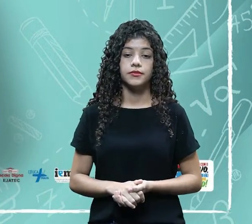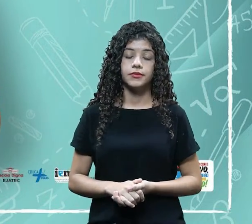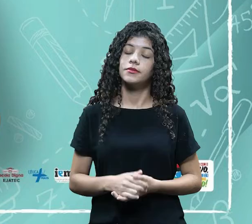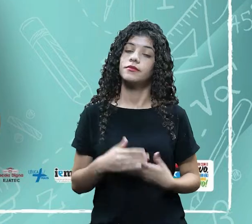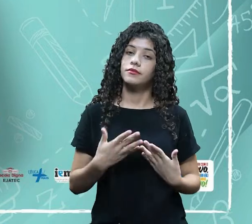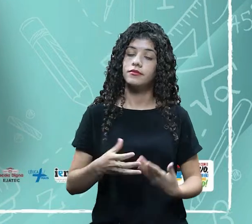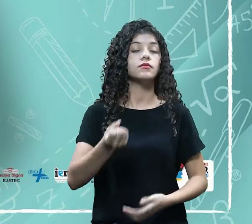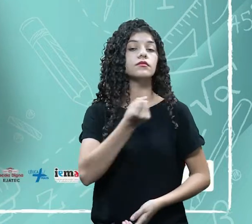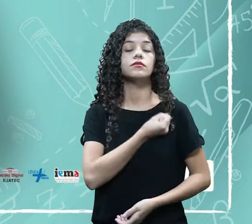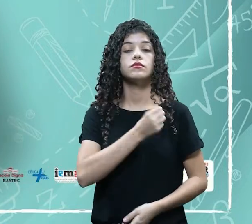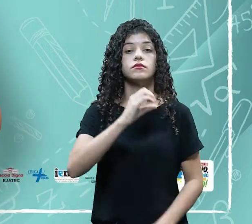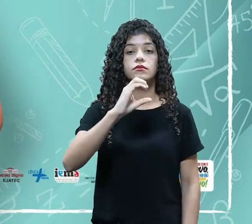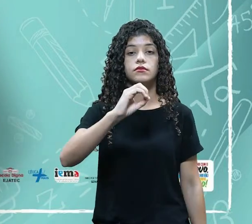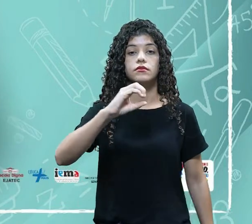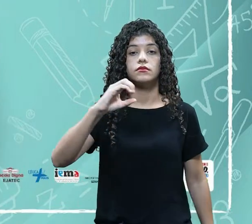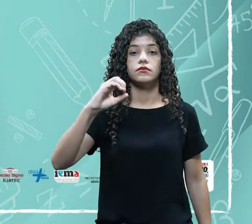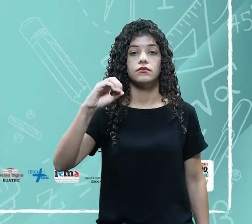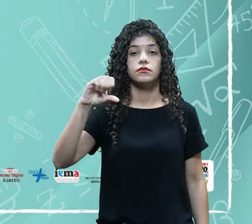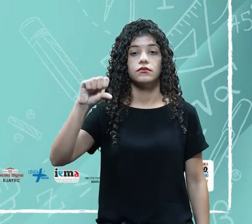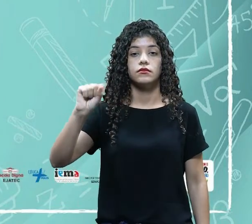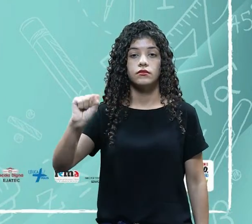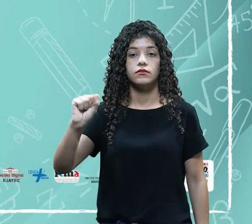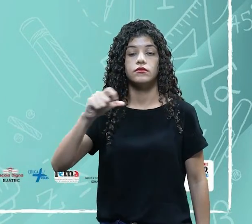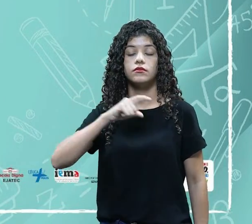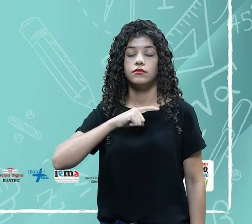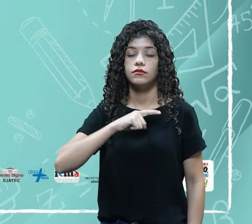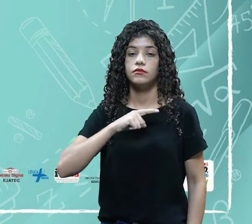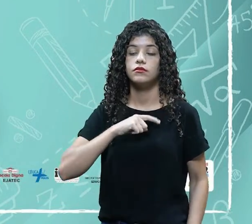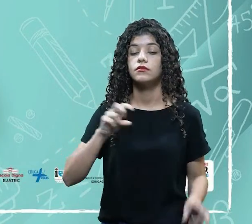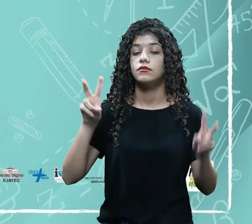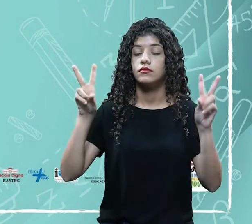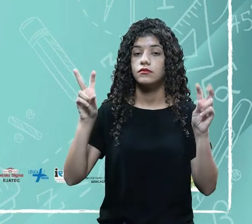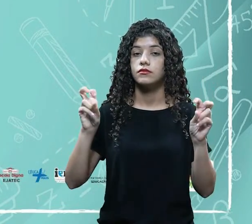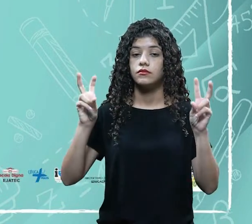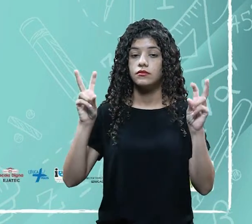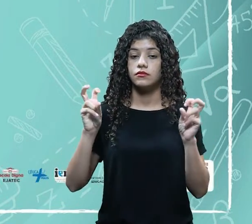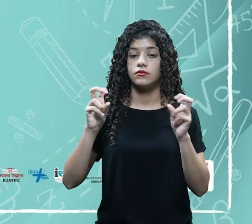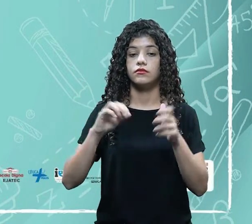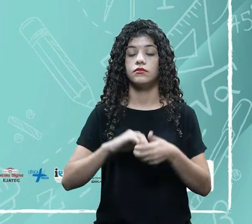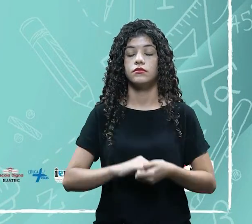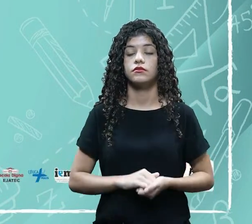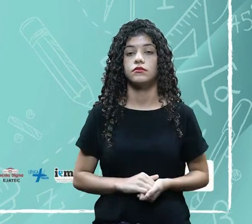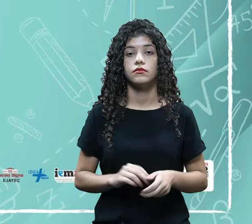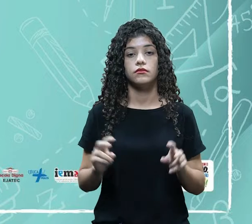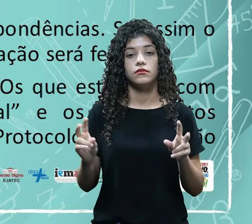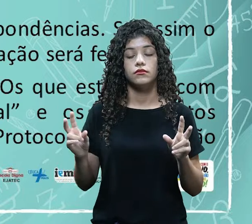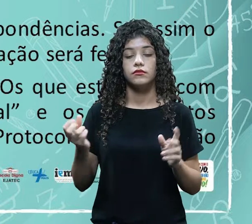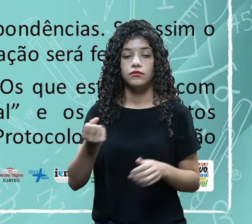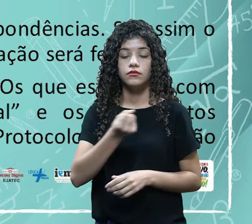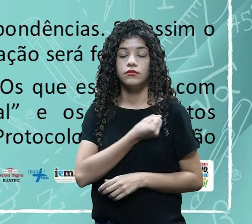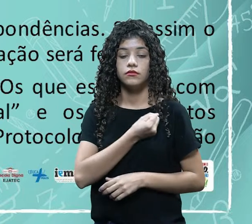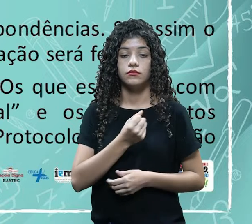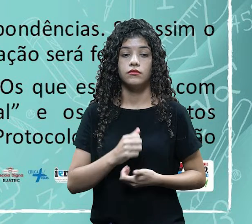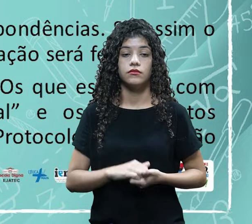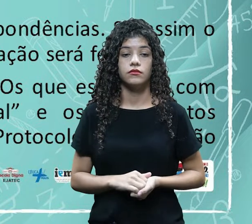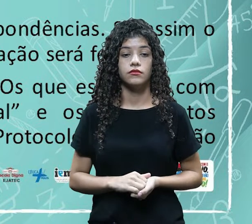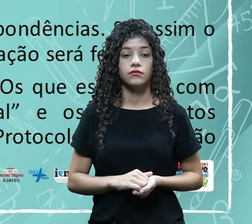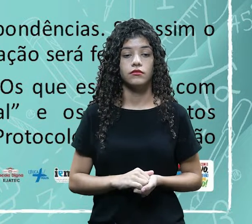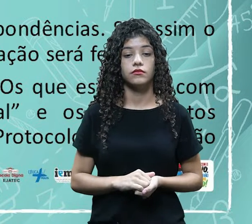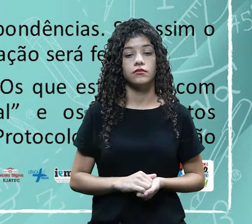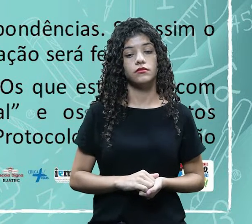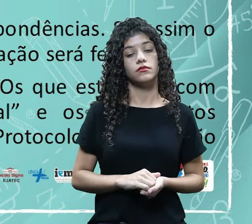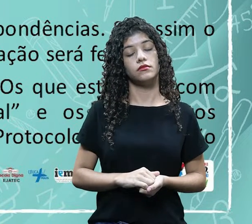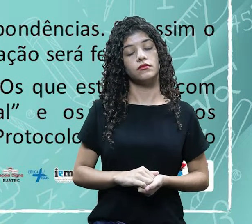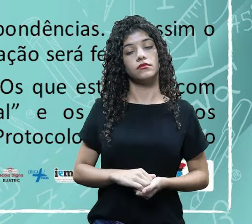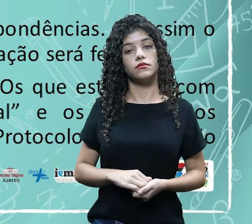numeração 008, porque vão identificar o assunto, né? Aquela numeração, ela identifica o assunto. Bom, aqui,